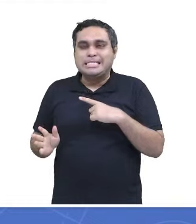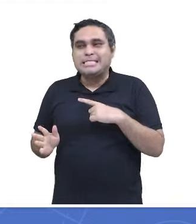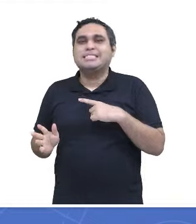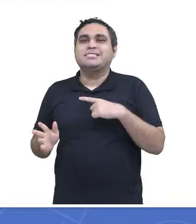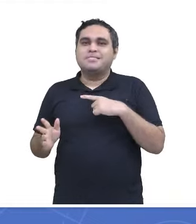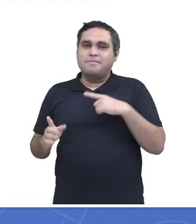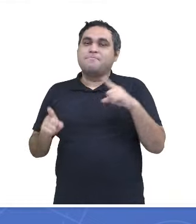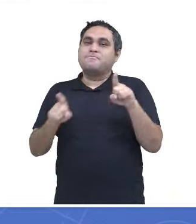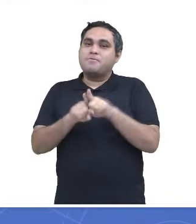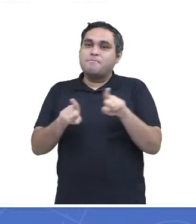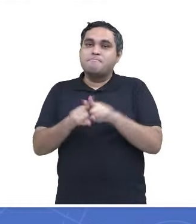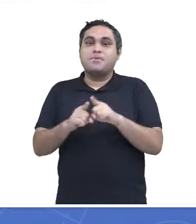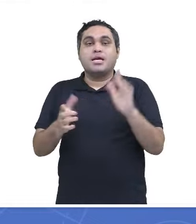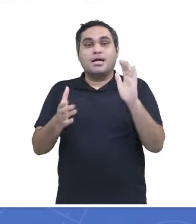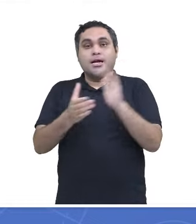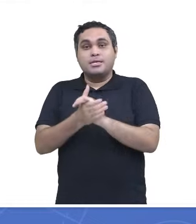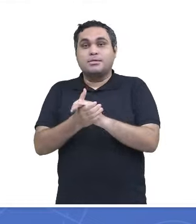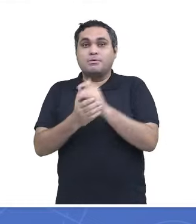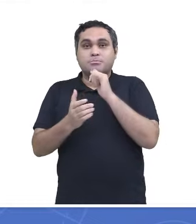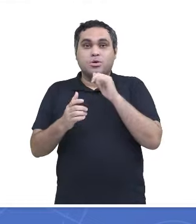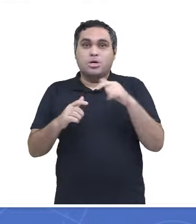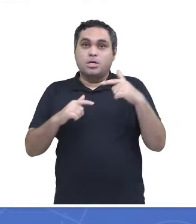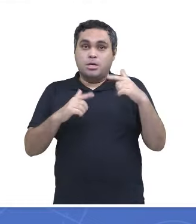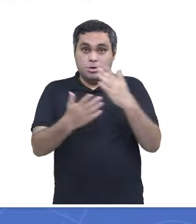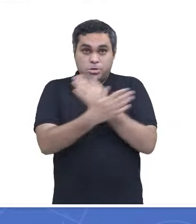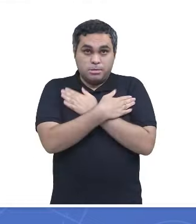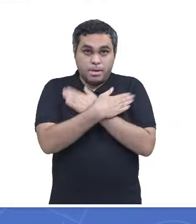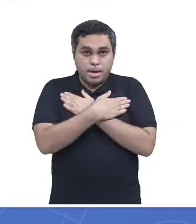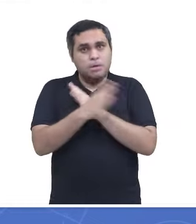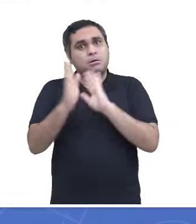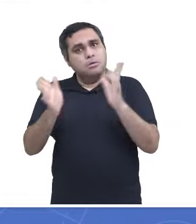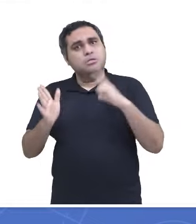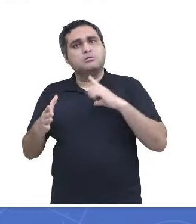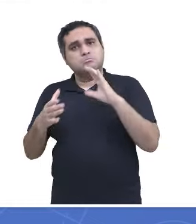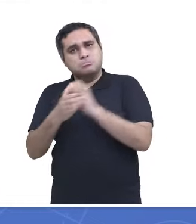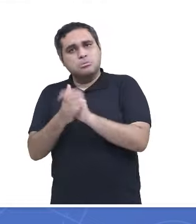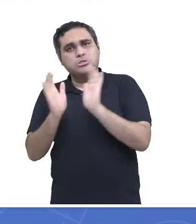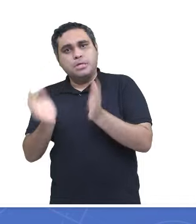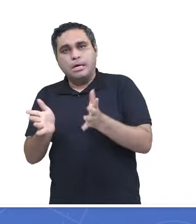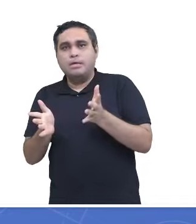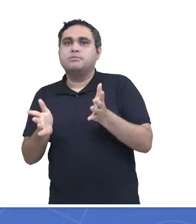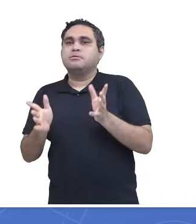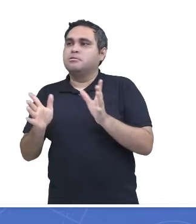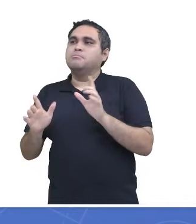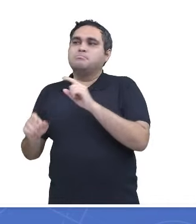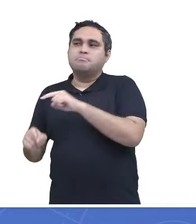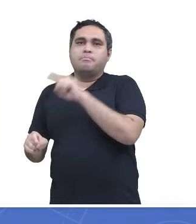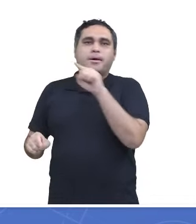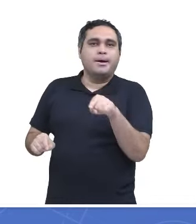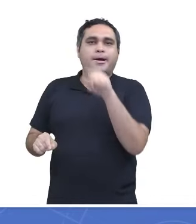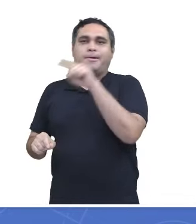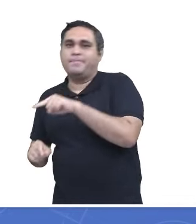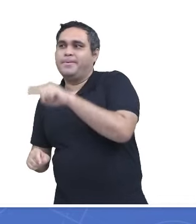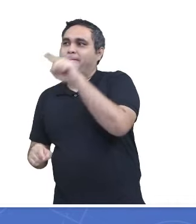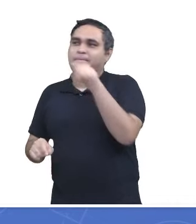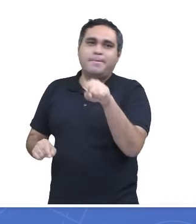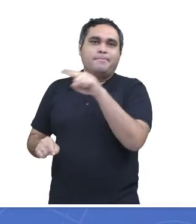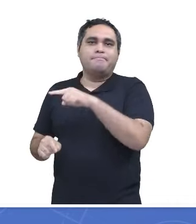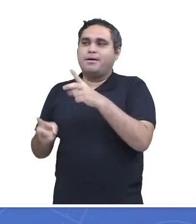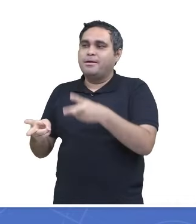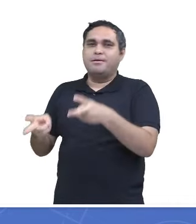de trabalho, né, e assim por diante, certo? A gente percebe isso e a gente